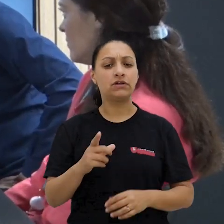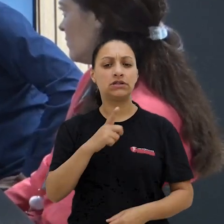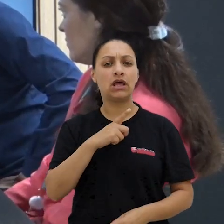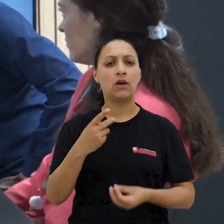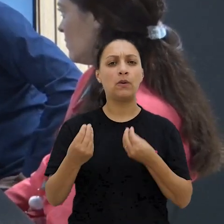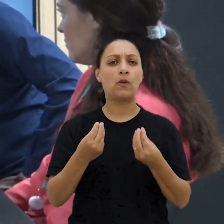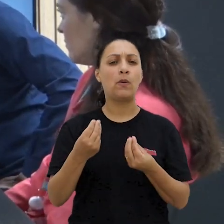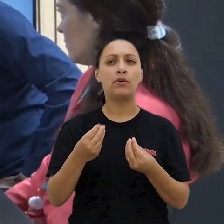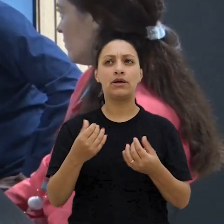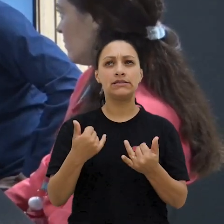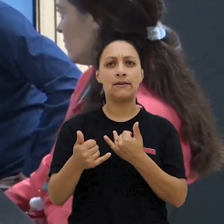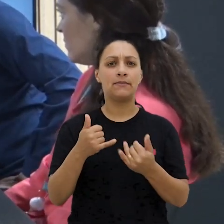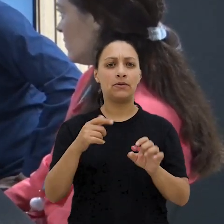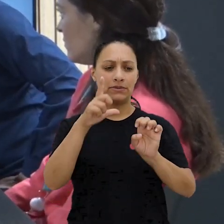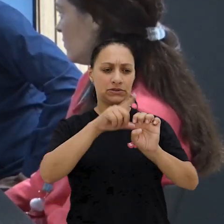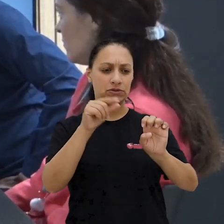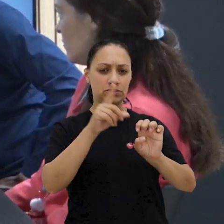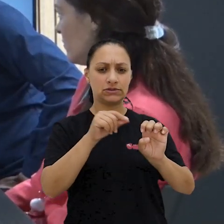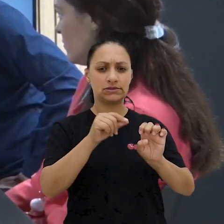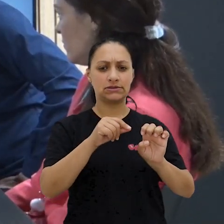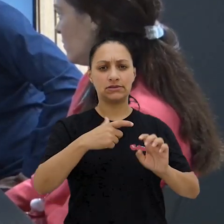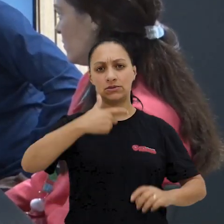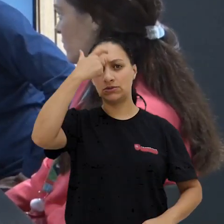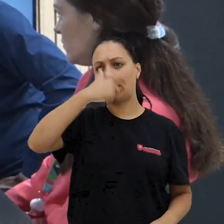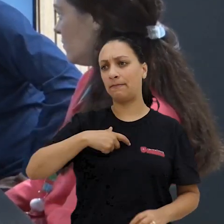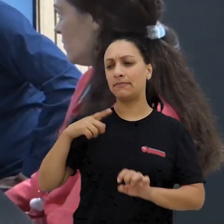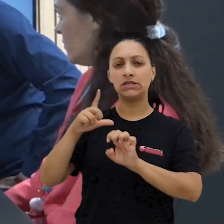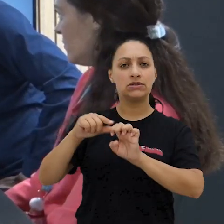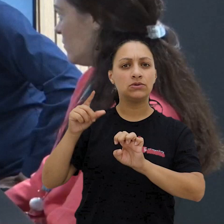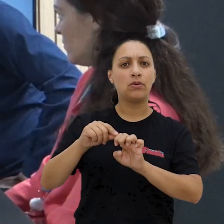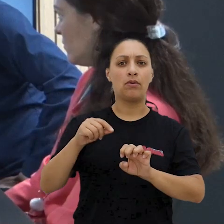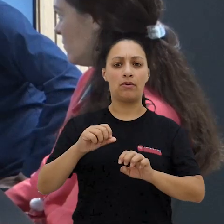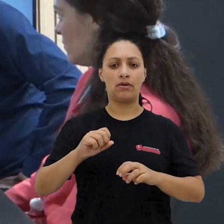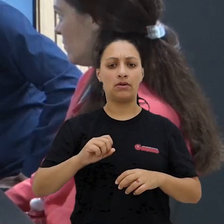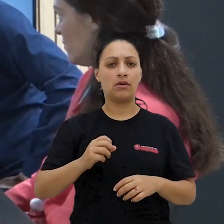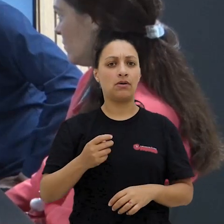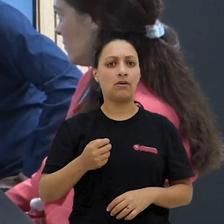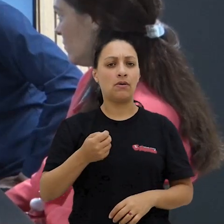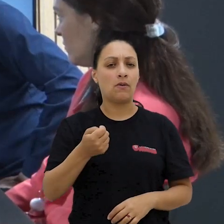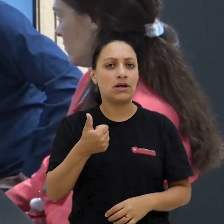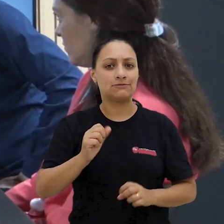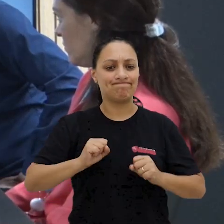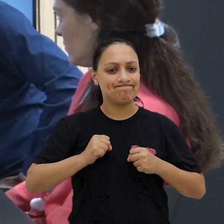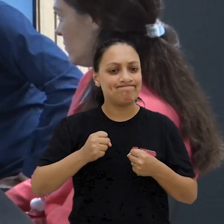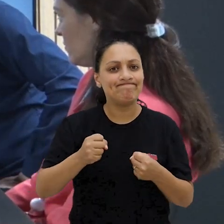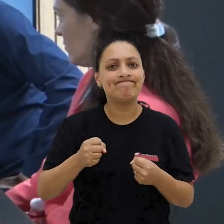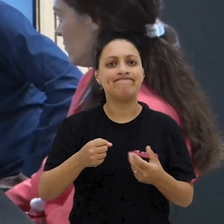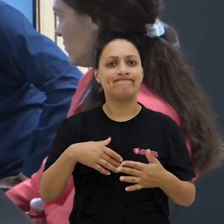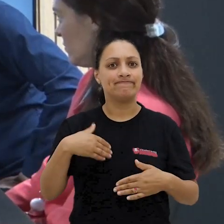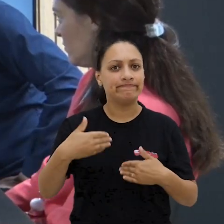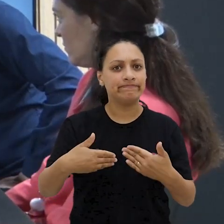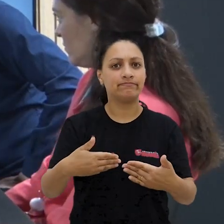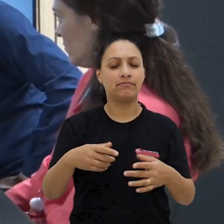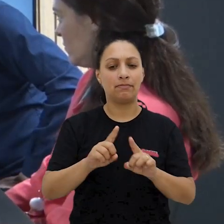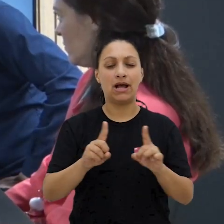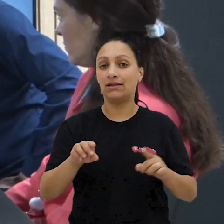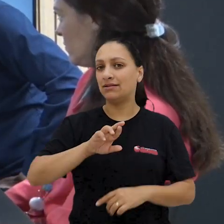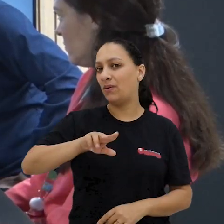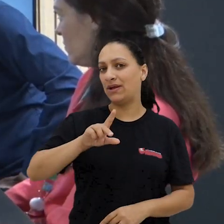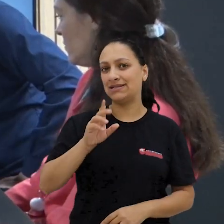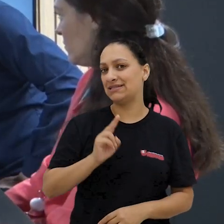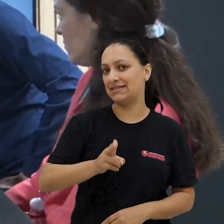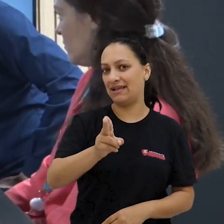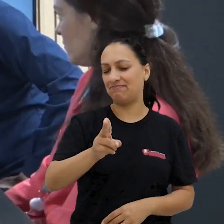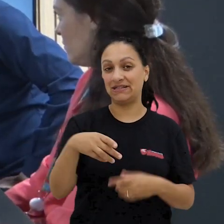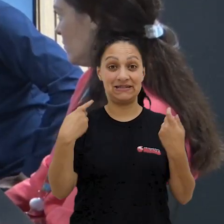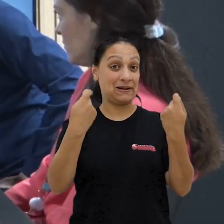pouco esse tabu de empreendedorismo, empreendedor é aquela pessoa que tá ali sempre ali remando. Sim, mas assim, não é sempre,